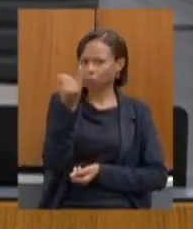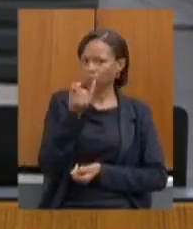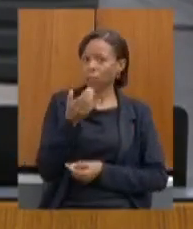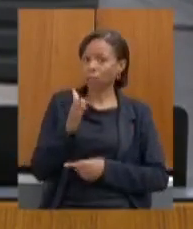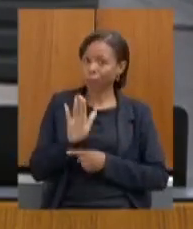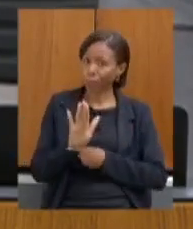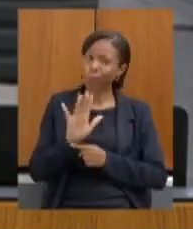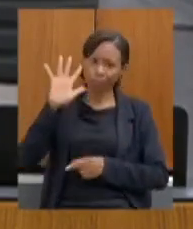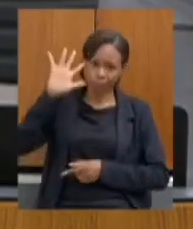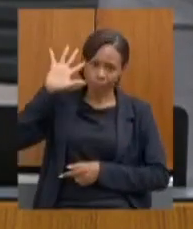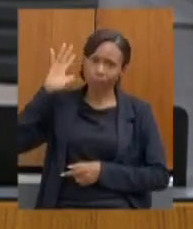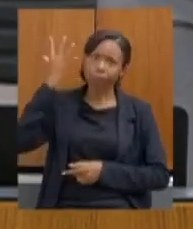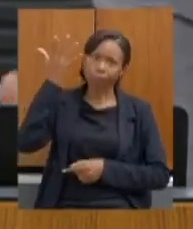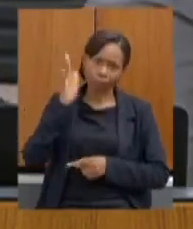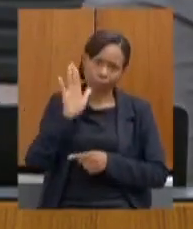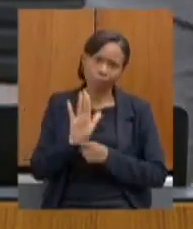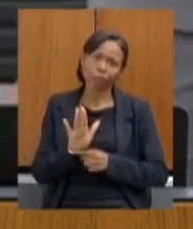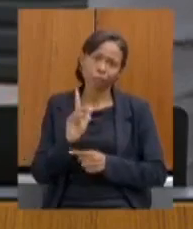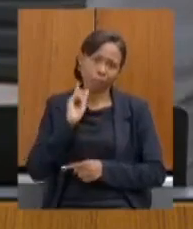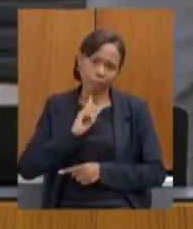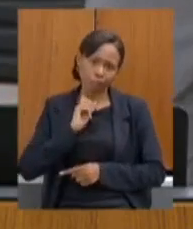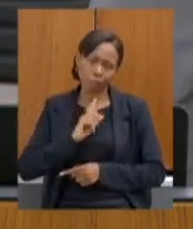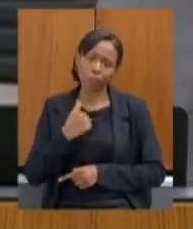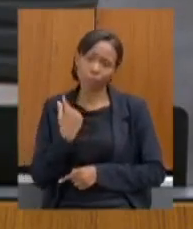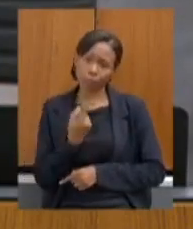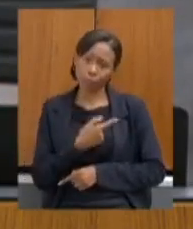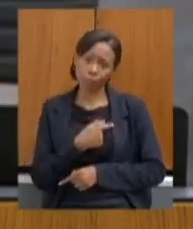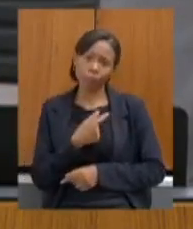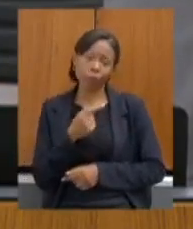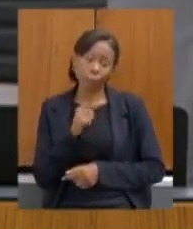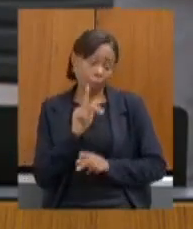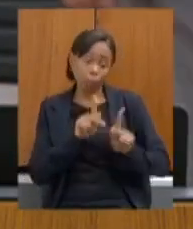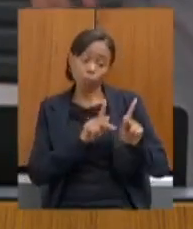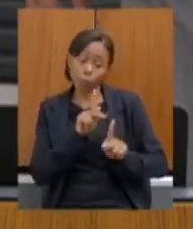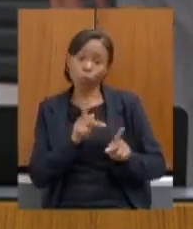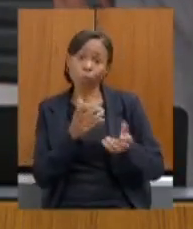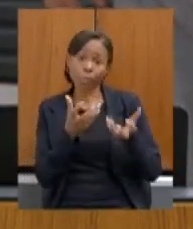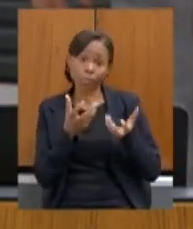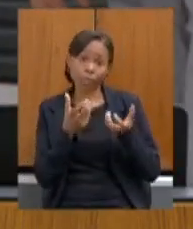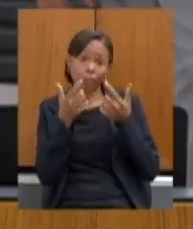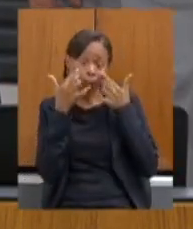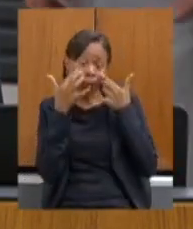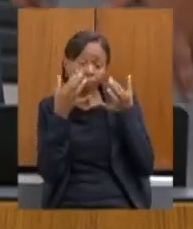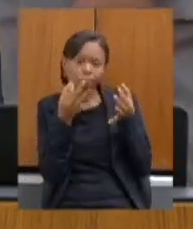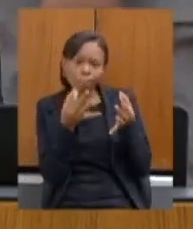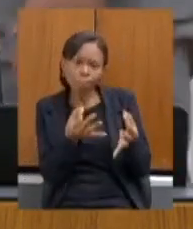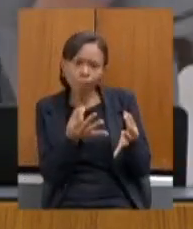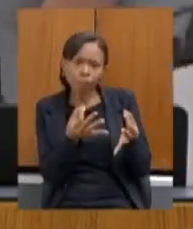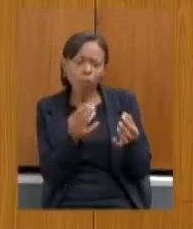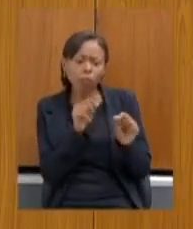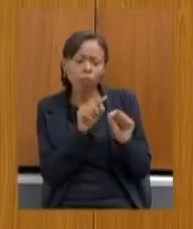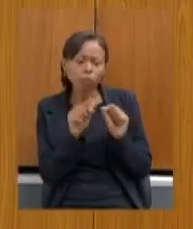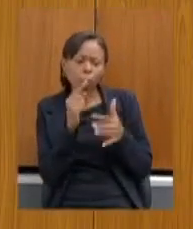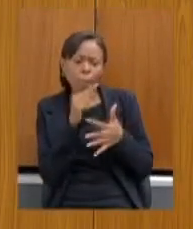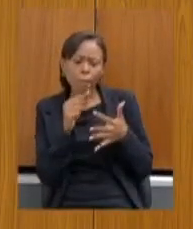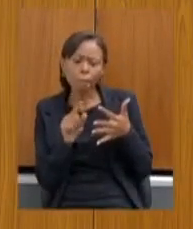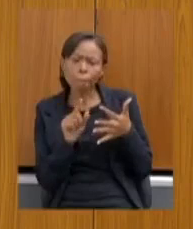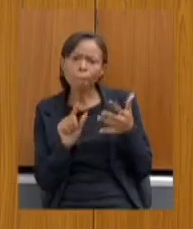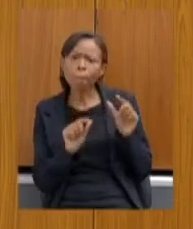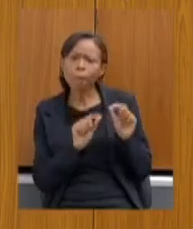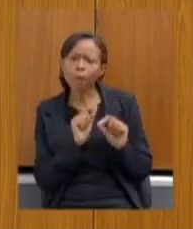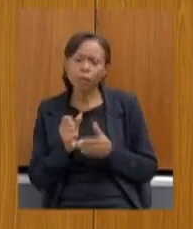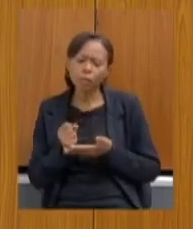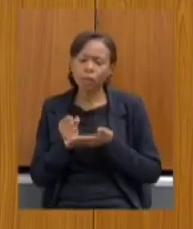sair da crise. A gente pede uma oportunidade para ser ouvido, para levar essas demandas até o governo, para que a gente possa ajudar.